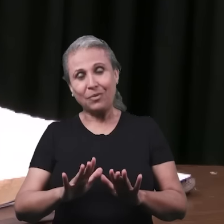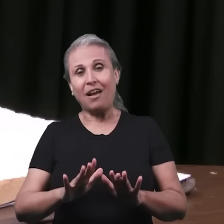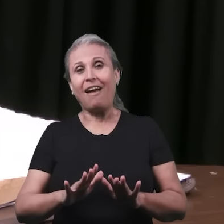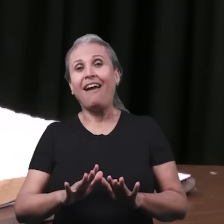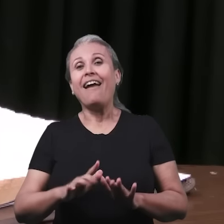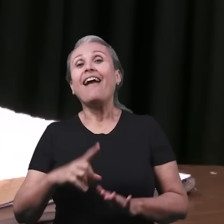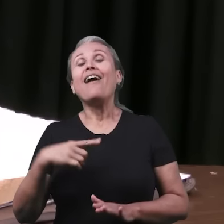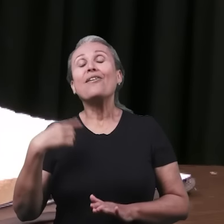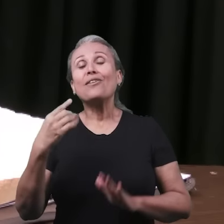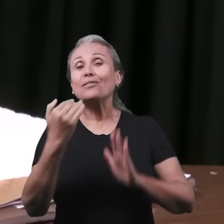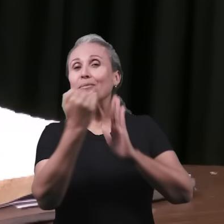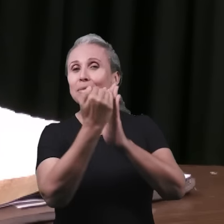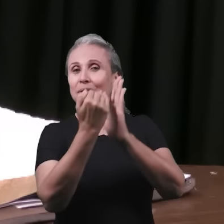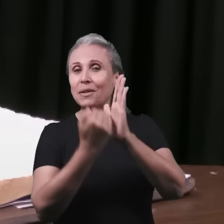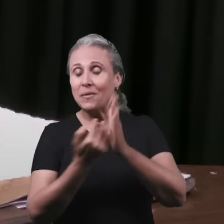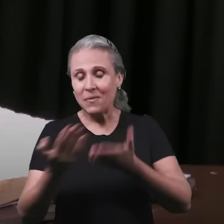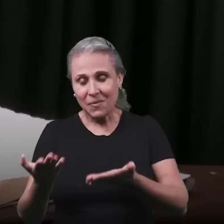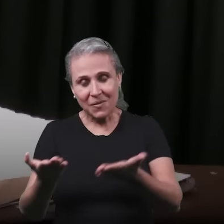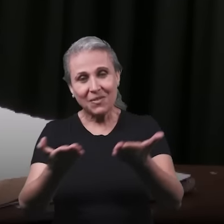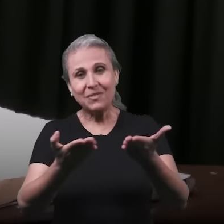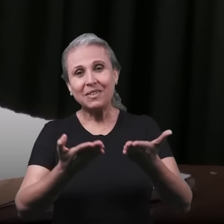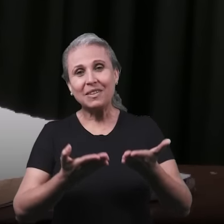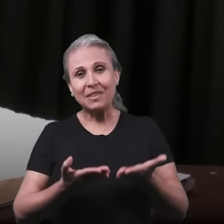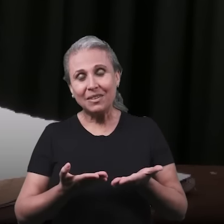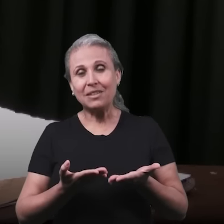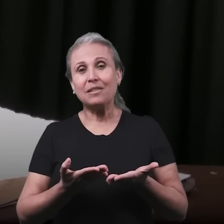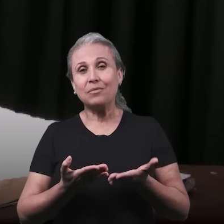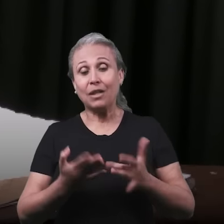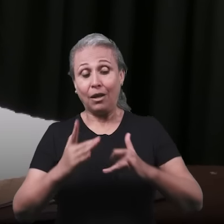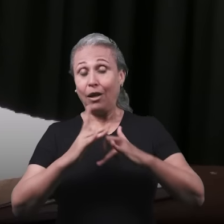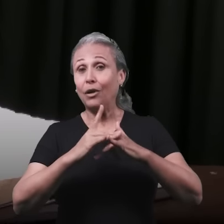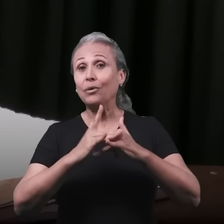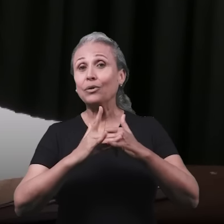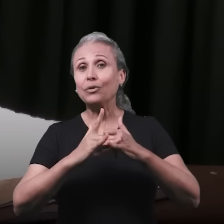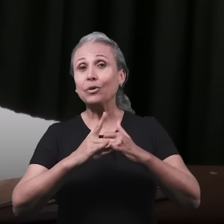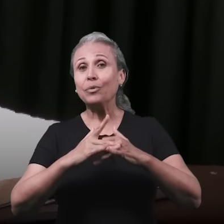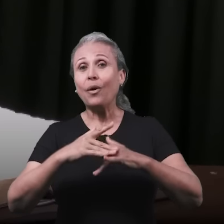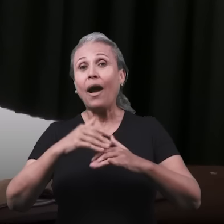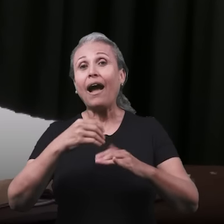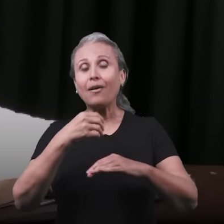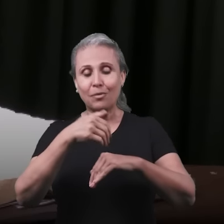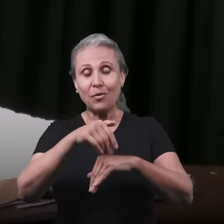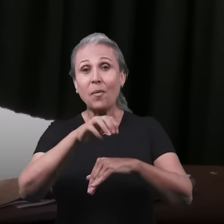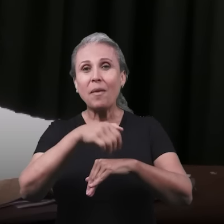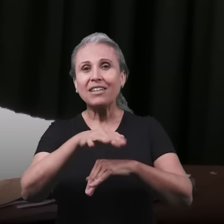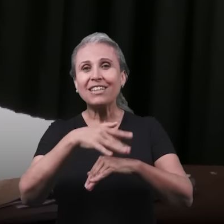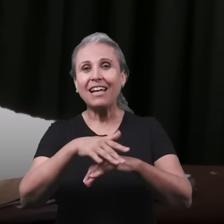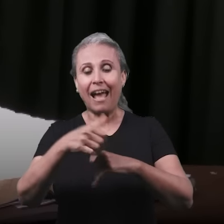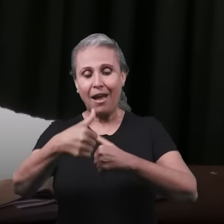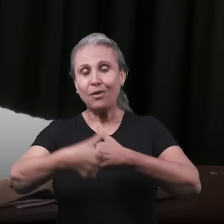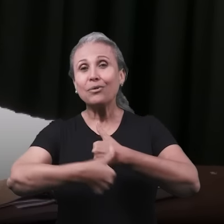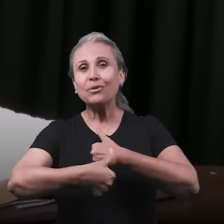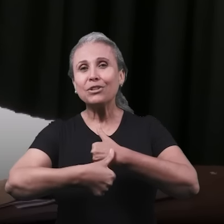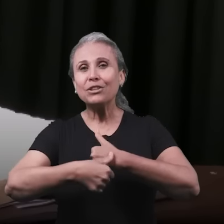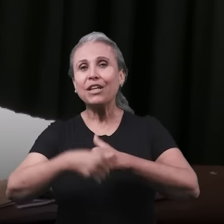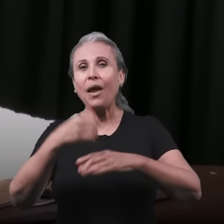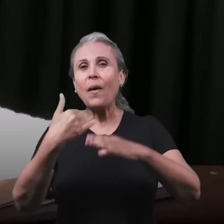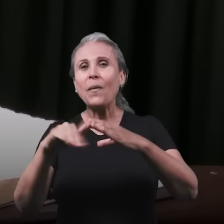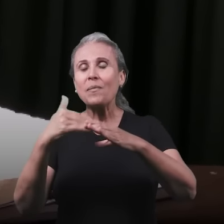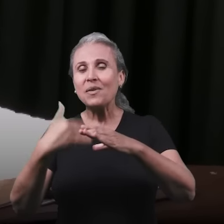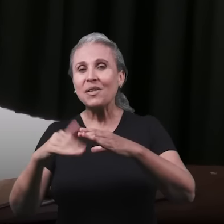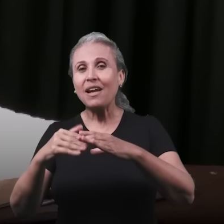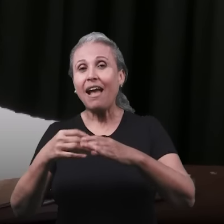nosso programa. Convidamos você lá no YouTube a compartilhar, curtir, comentar